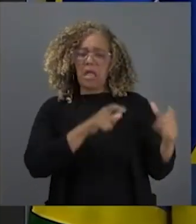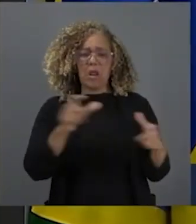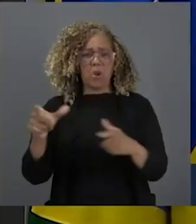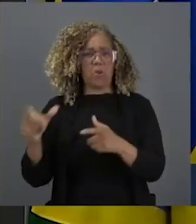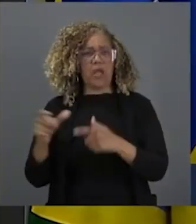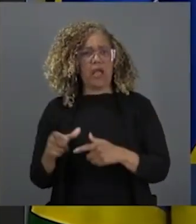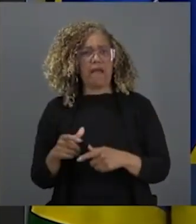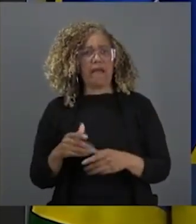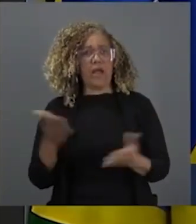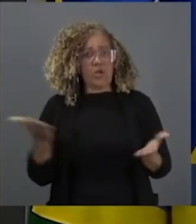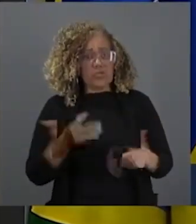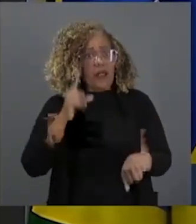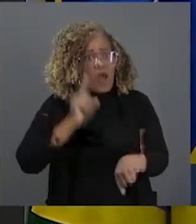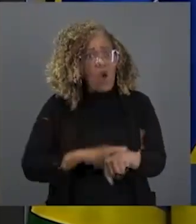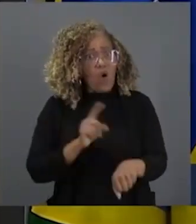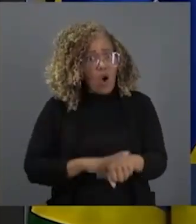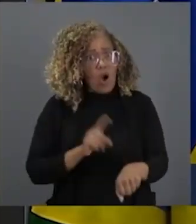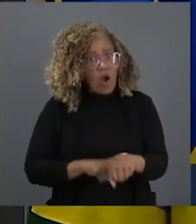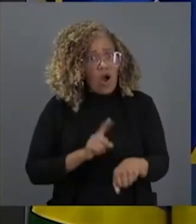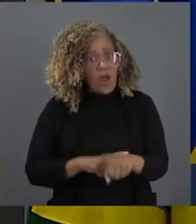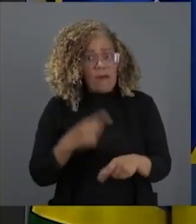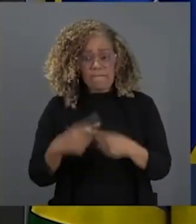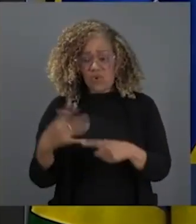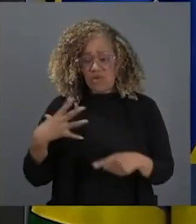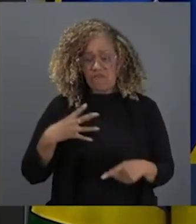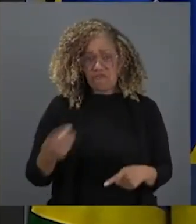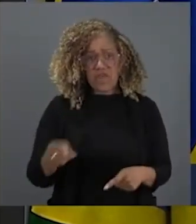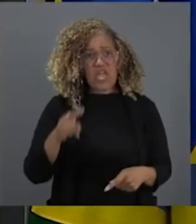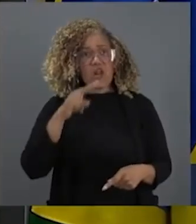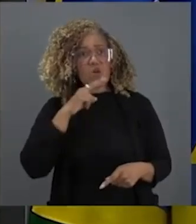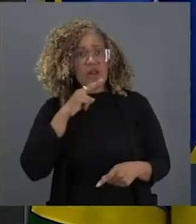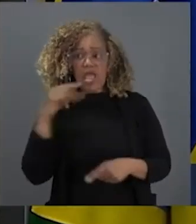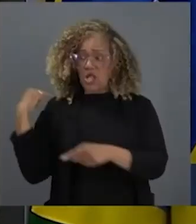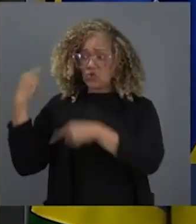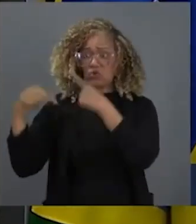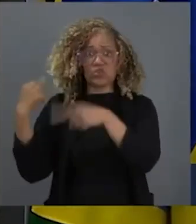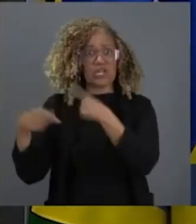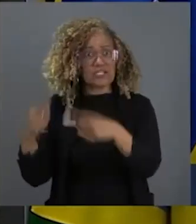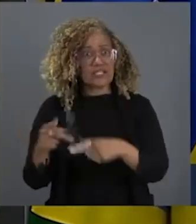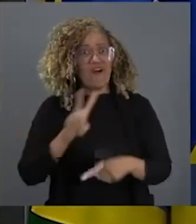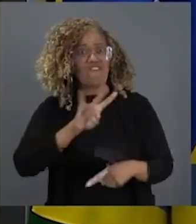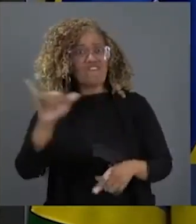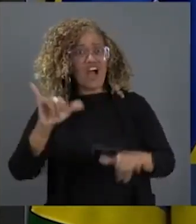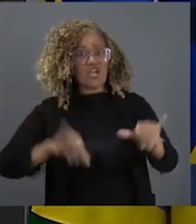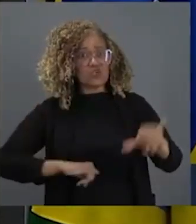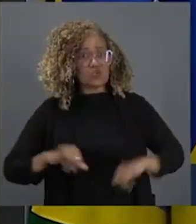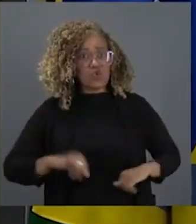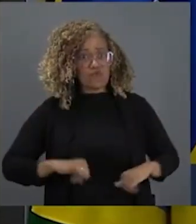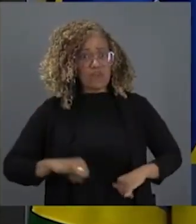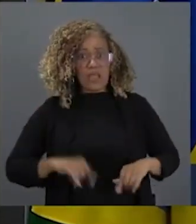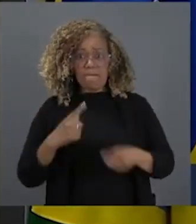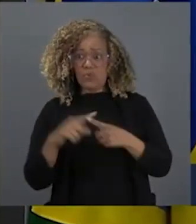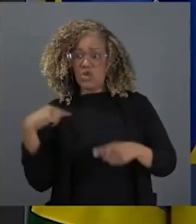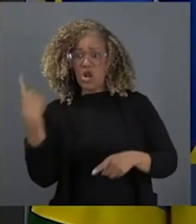hora ou os nossos filhos netos as futuras gerações vão sofrer por nossa